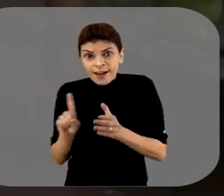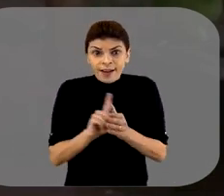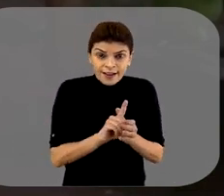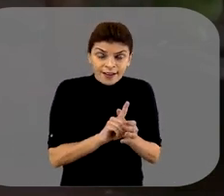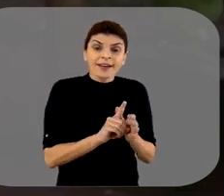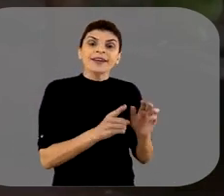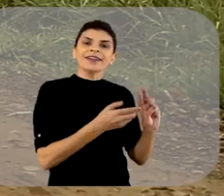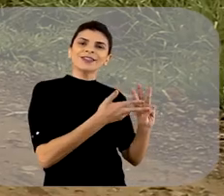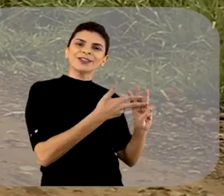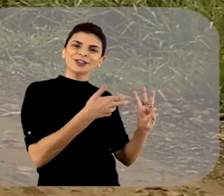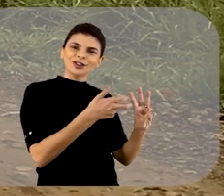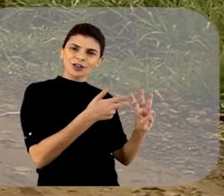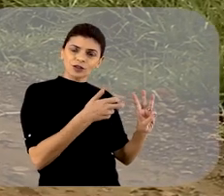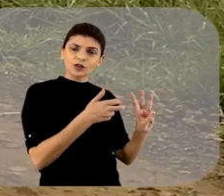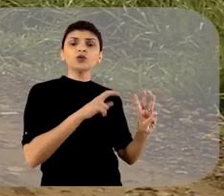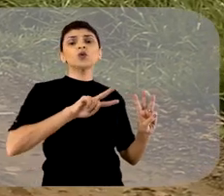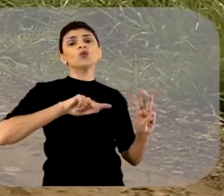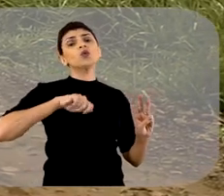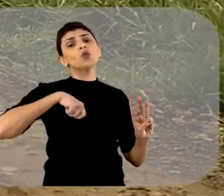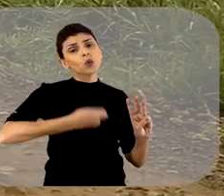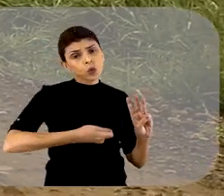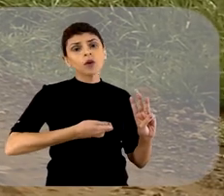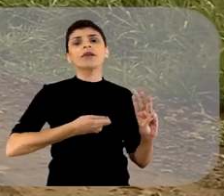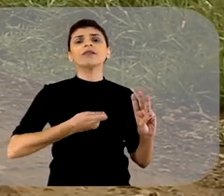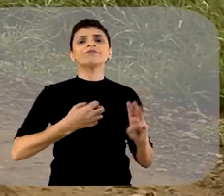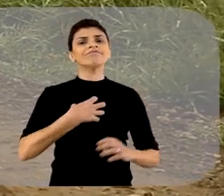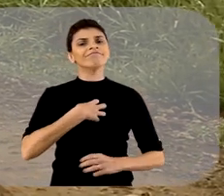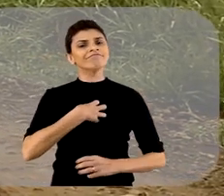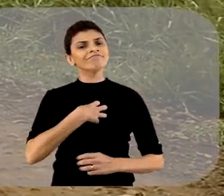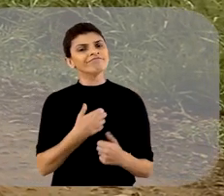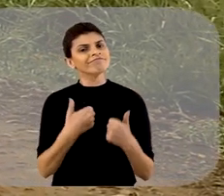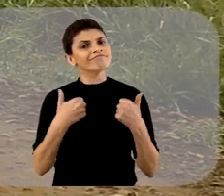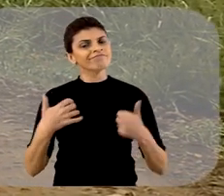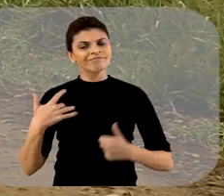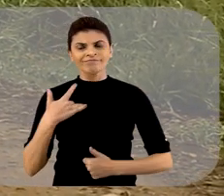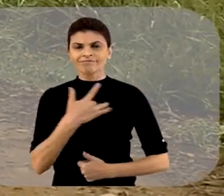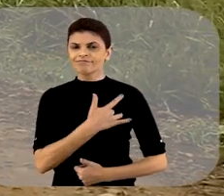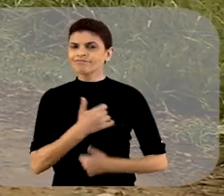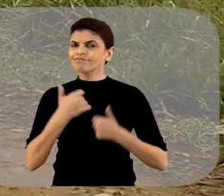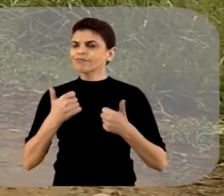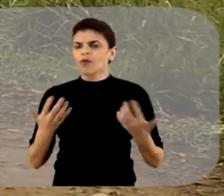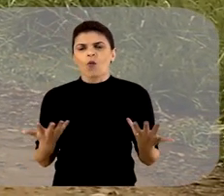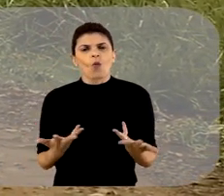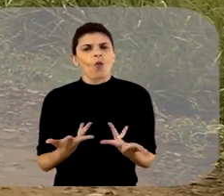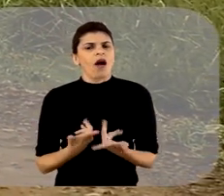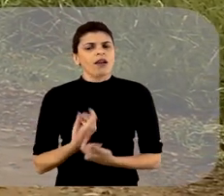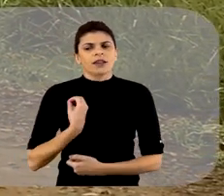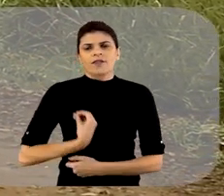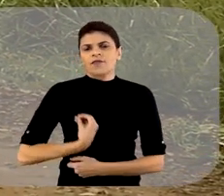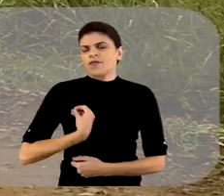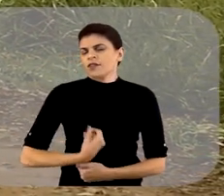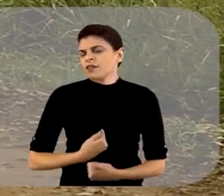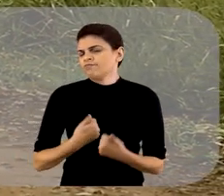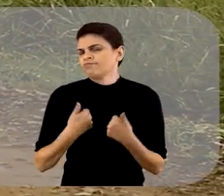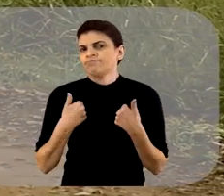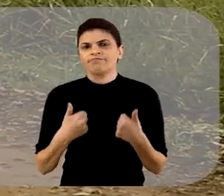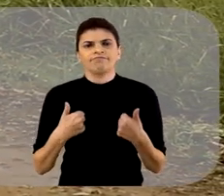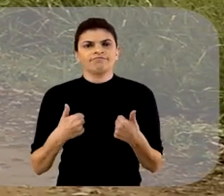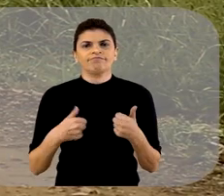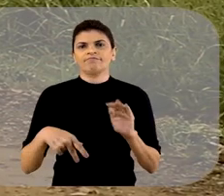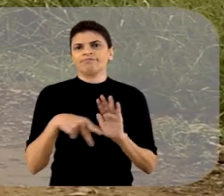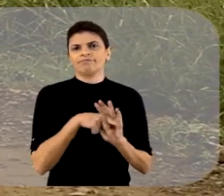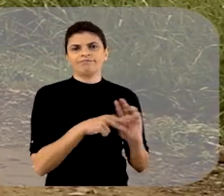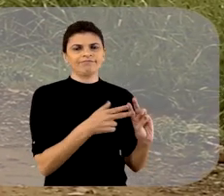Kaiowá, ele resulta num bem-estar, né, resulta numa condição boa de vida dos